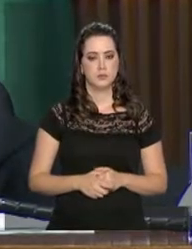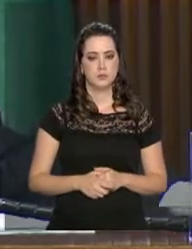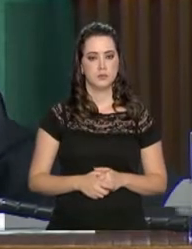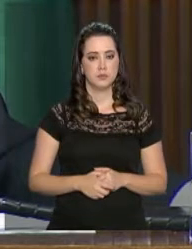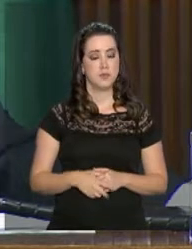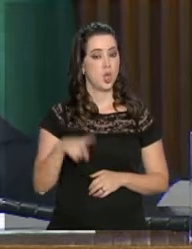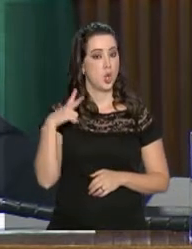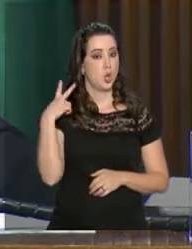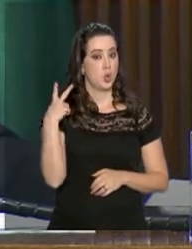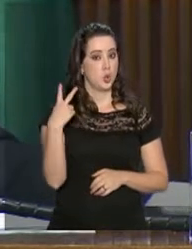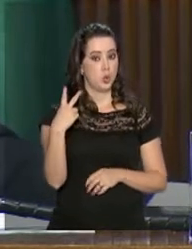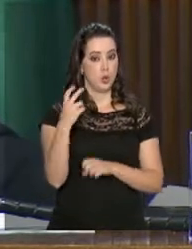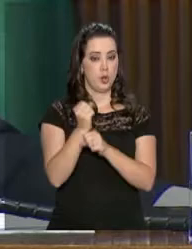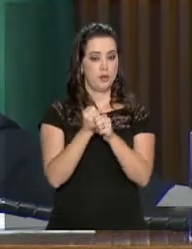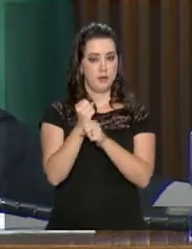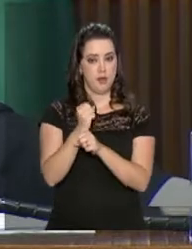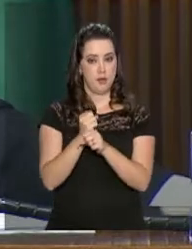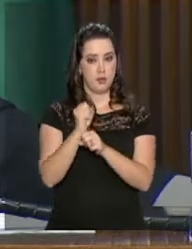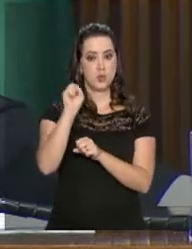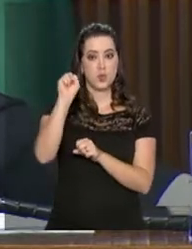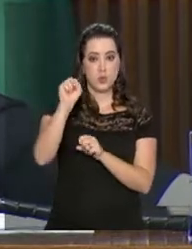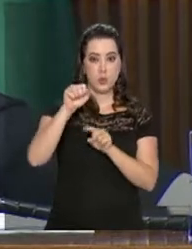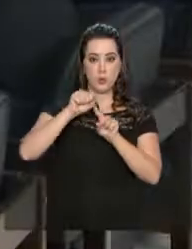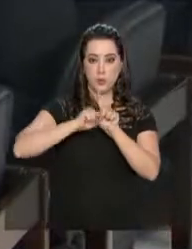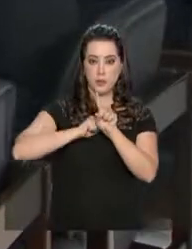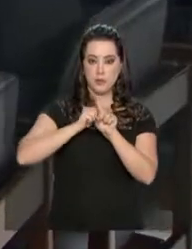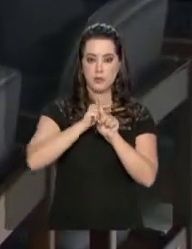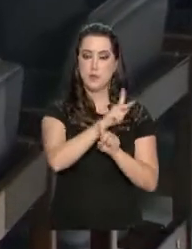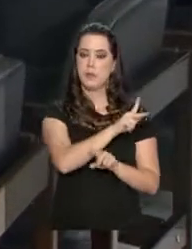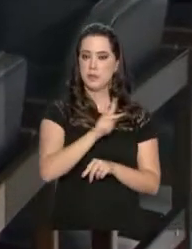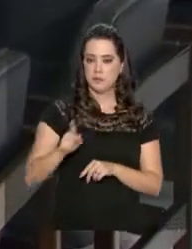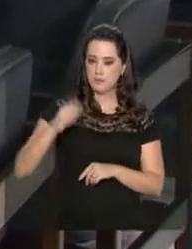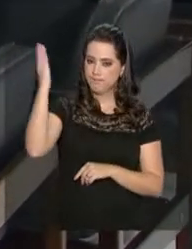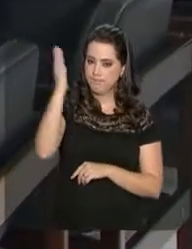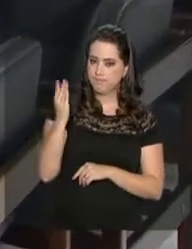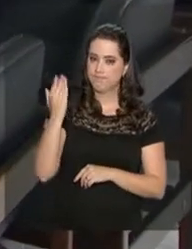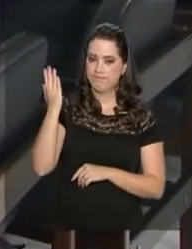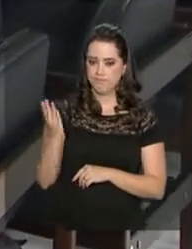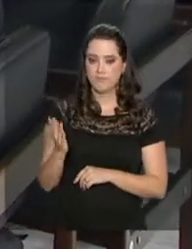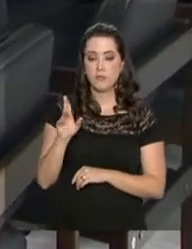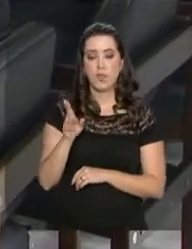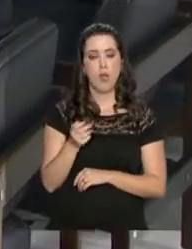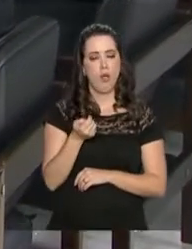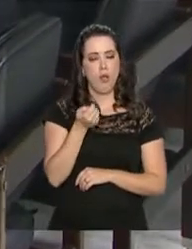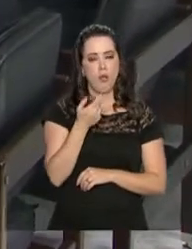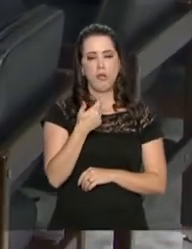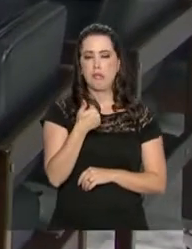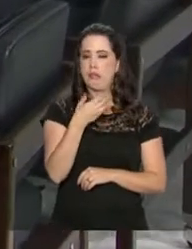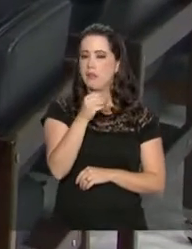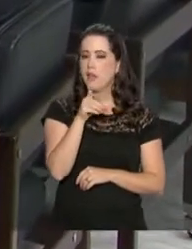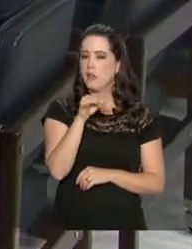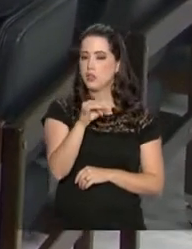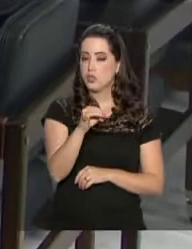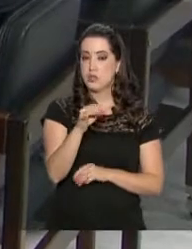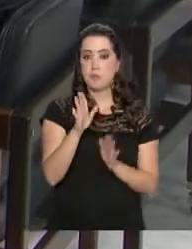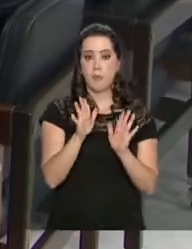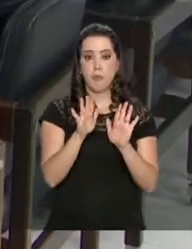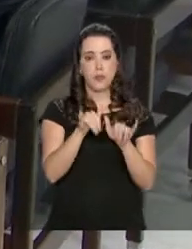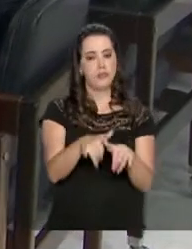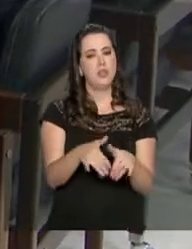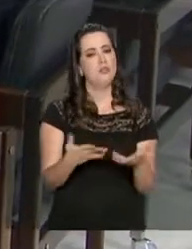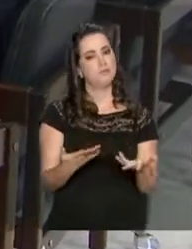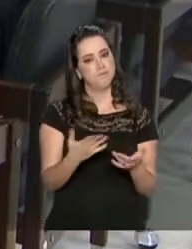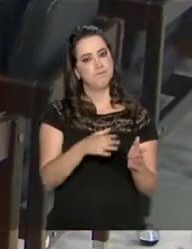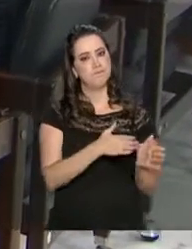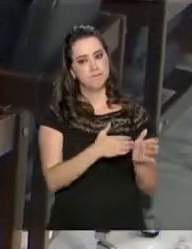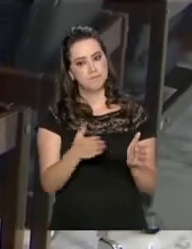foram dois anos e oito meses na presidência do brasil com pouco mais de dez dias do fim do mandato o presidente michel temer fez um balanço